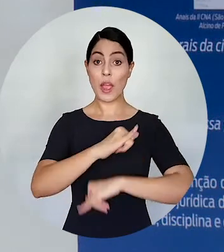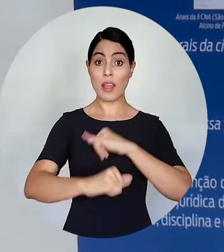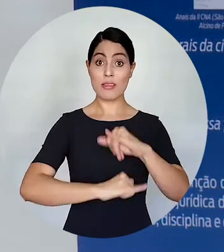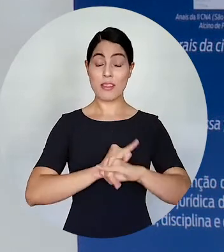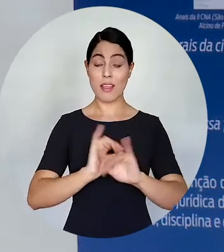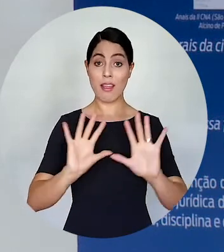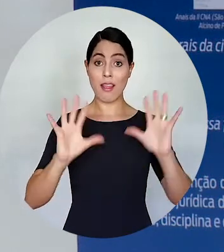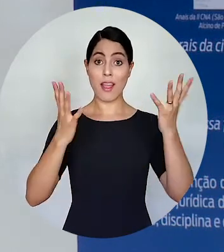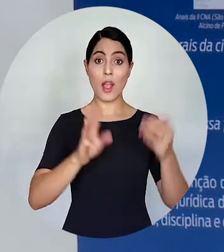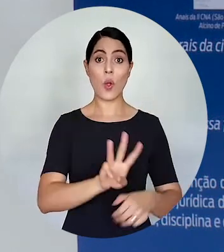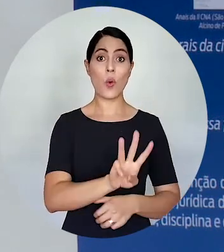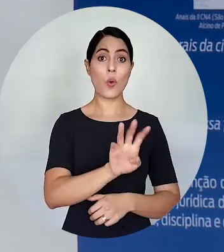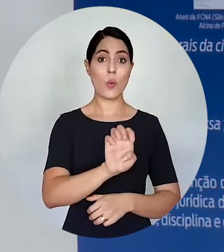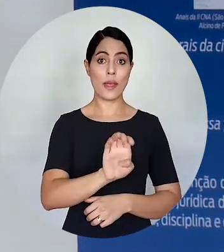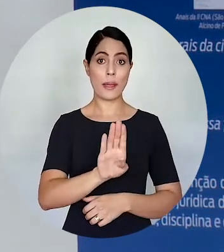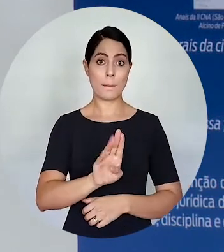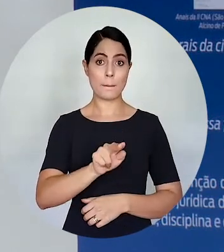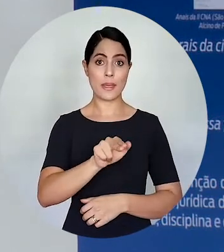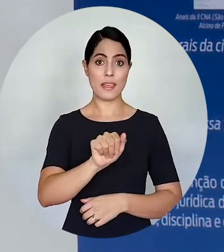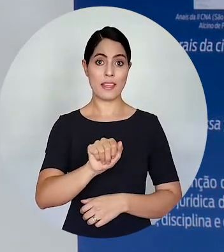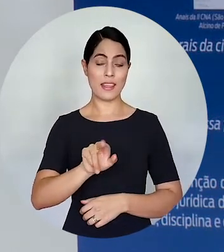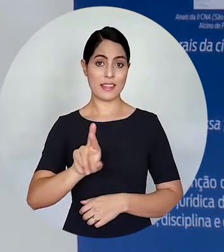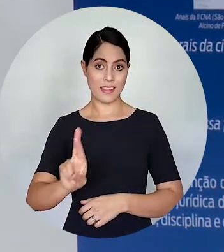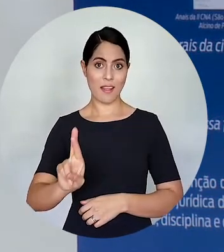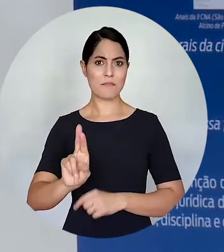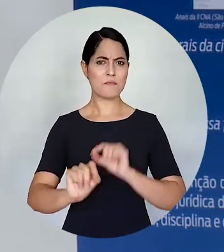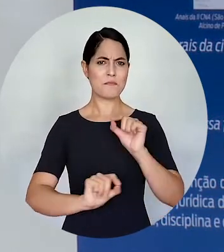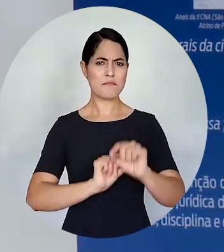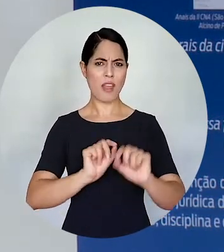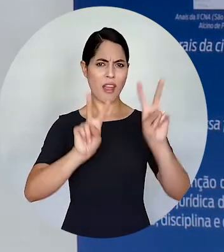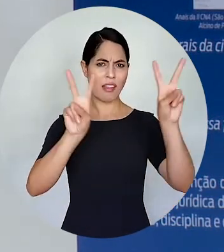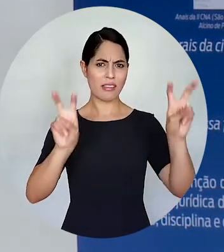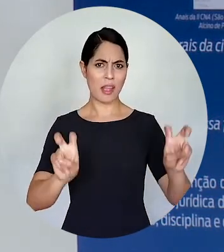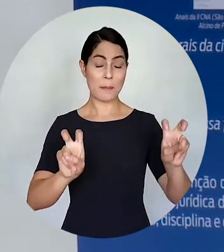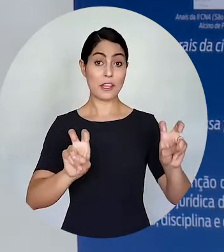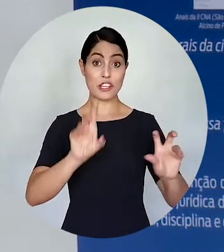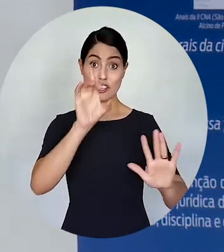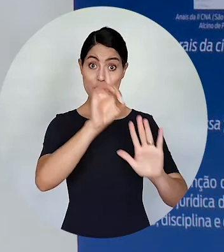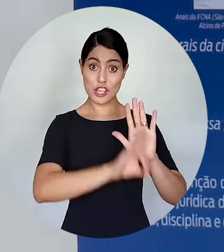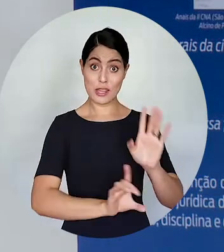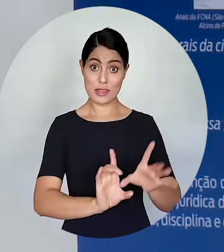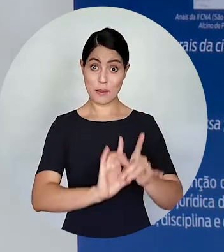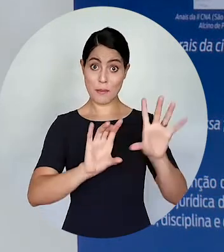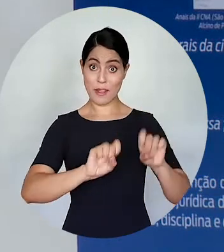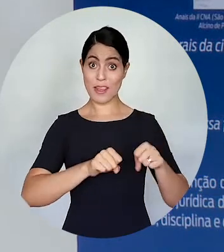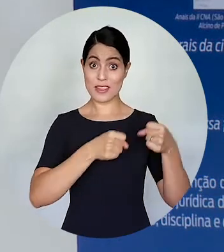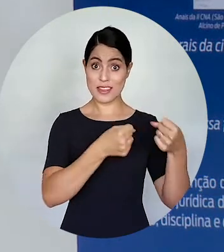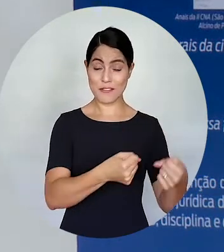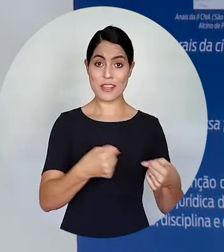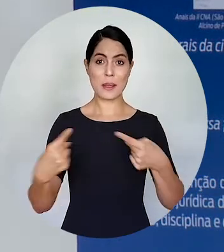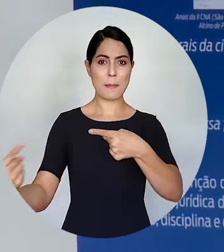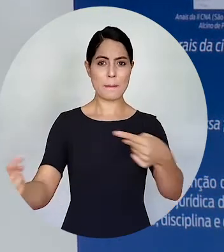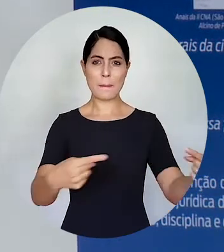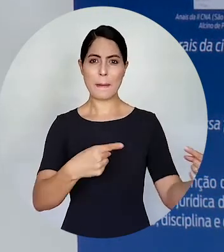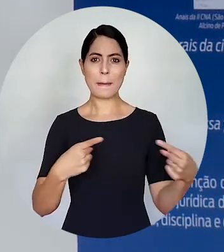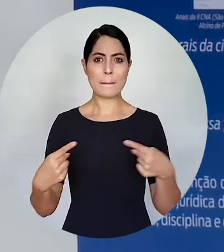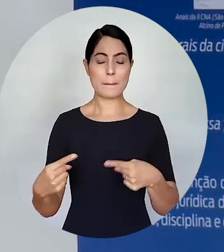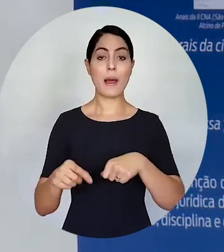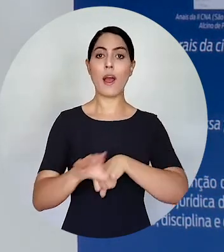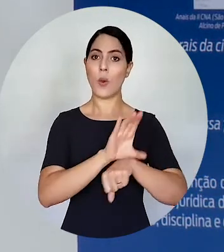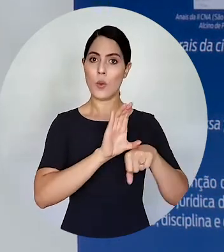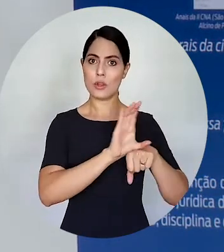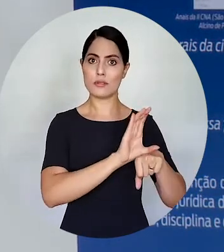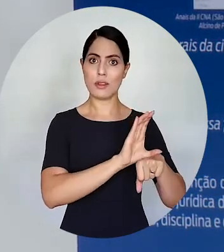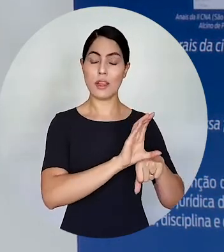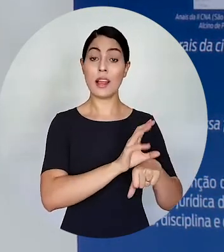webinário da Comissão Nacional de Defesa da República e da Democracia, com o tema Diálogos Constitucionais, 32 anos